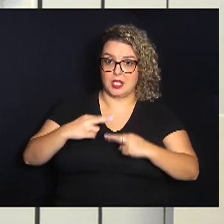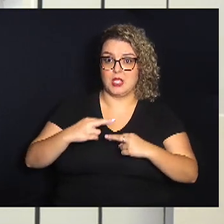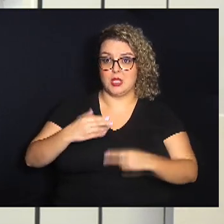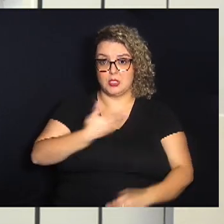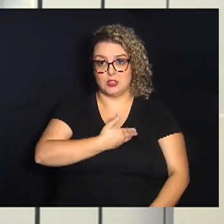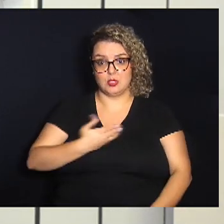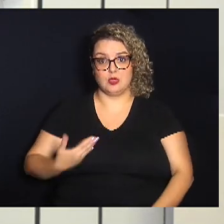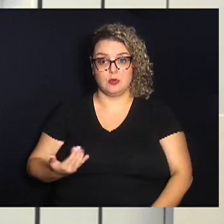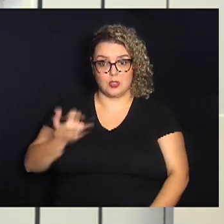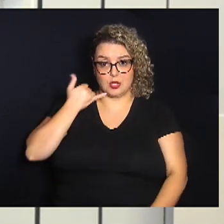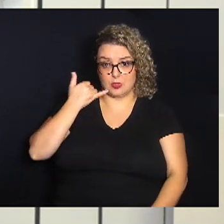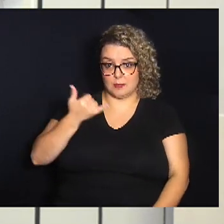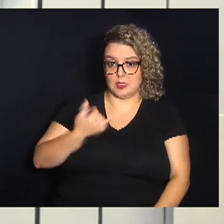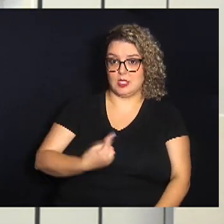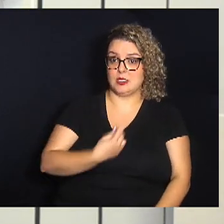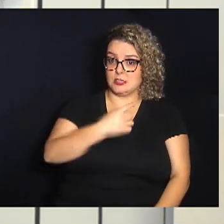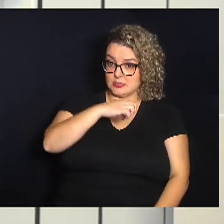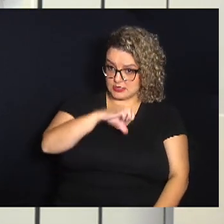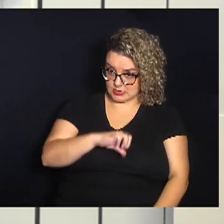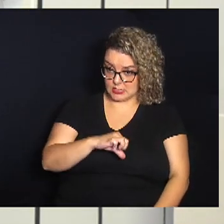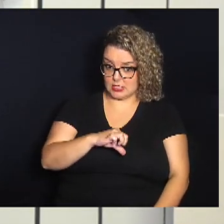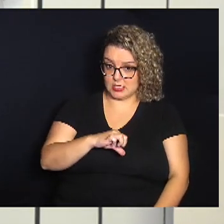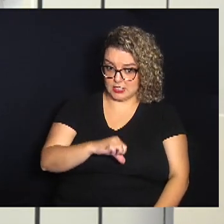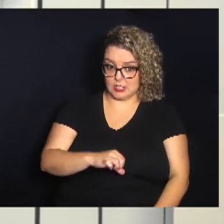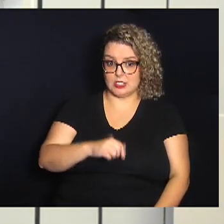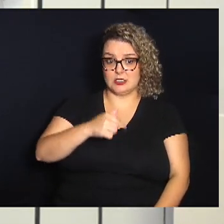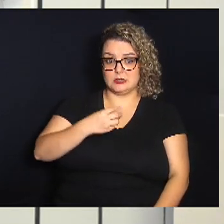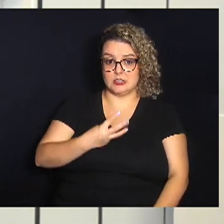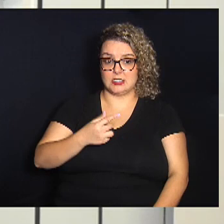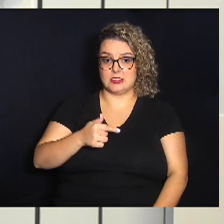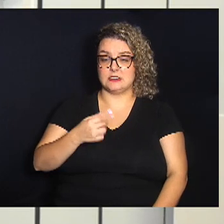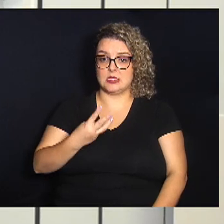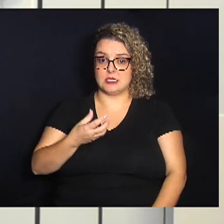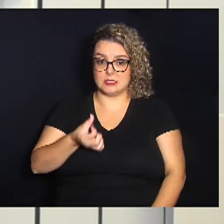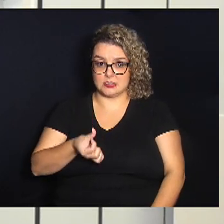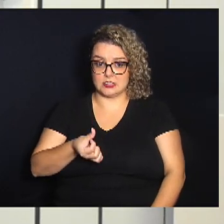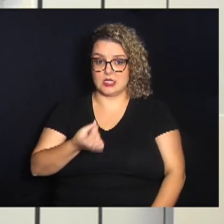pelo telefone 19 o DDD